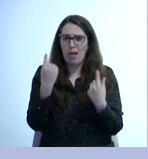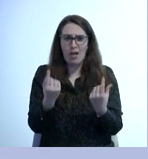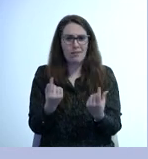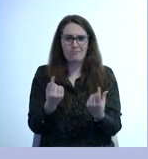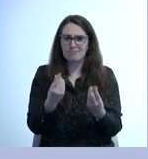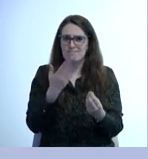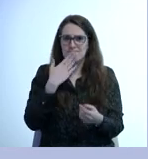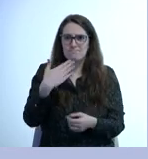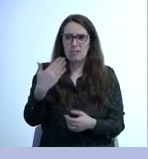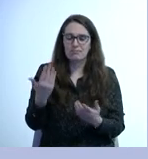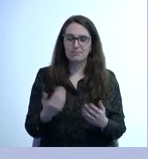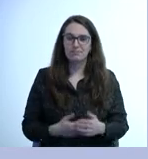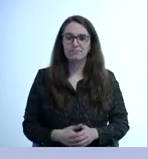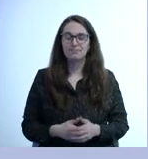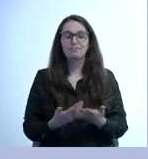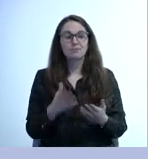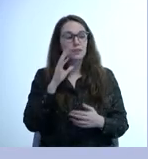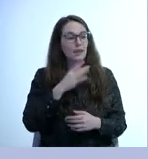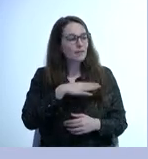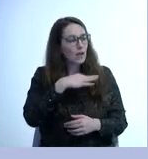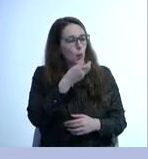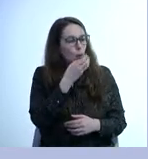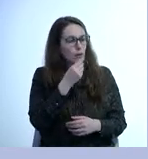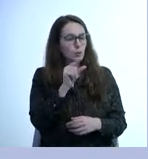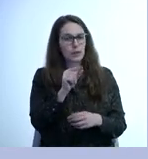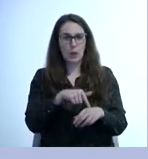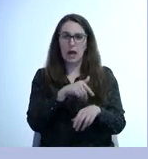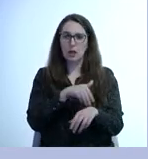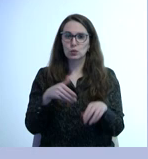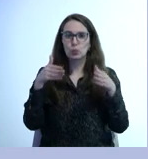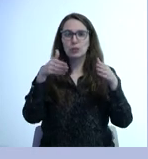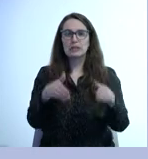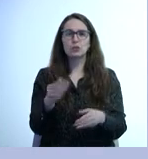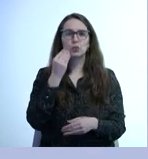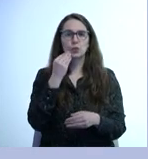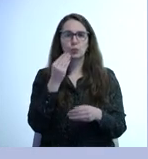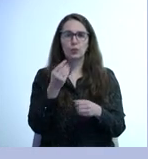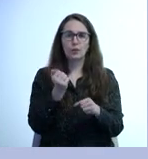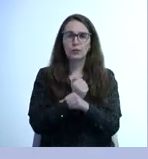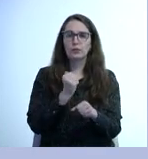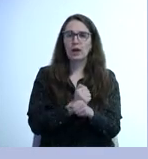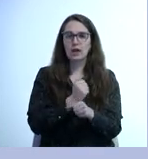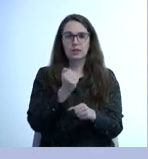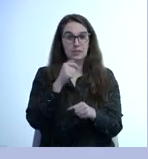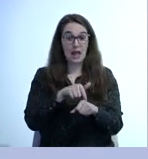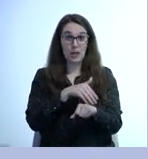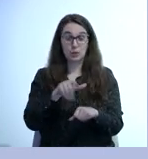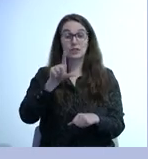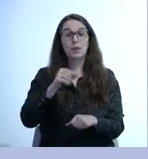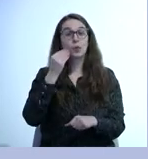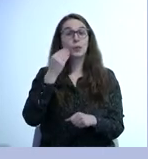daqueles espaços, não é? Não sei se nos quer falar um bocadinho sobre esse momento inicial e de como é